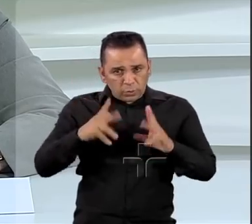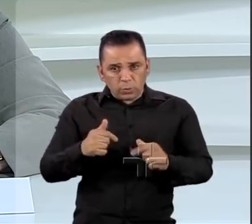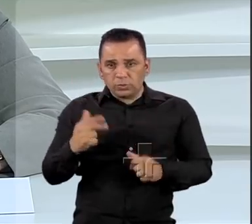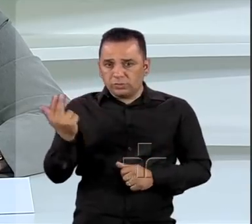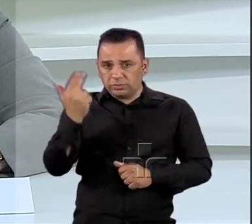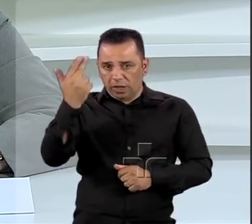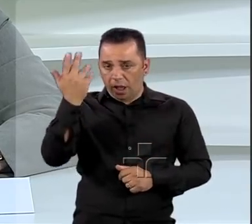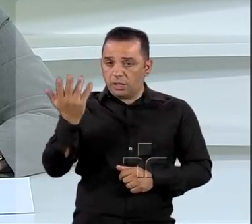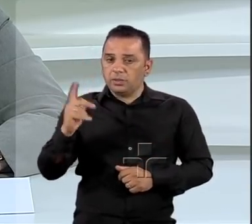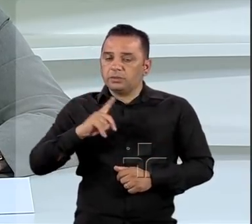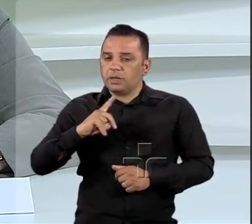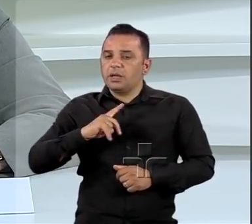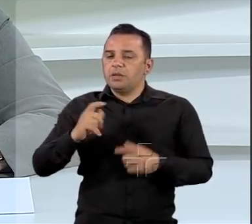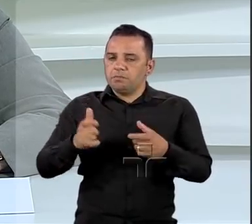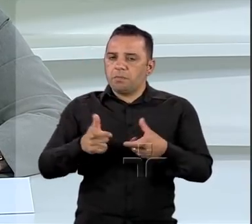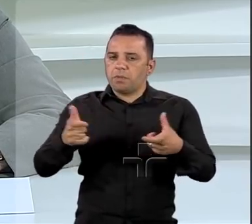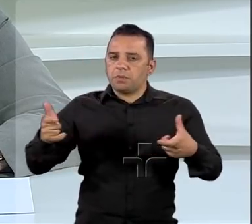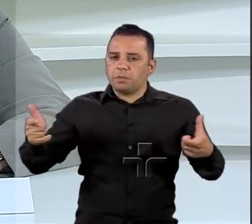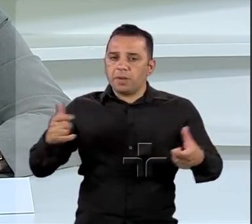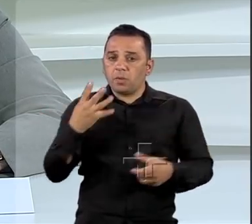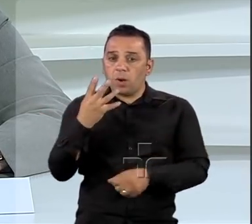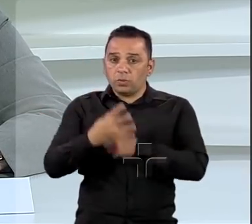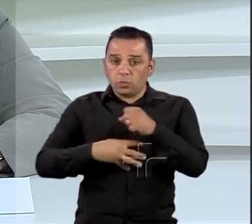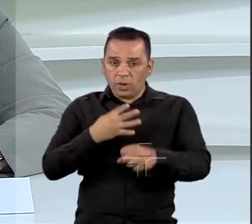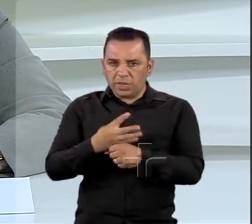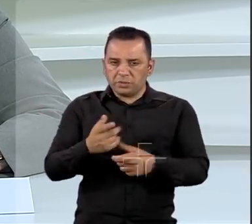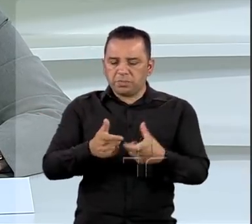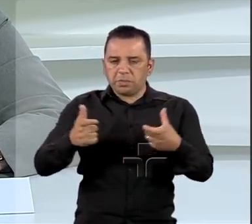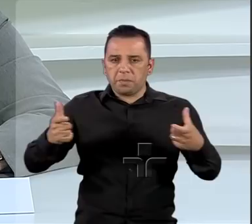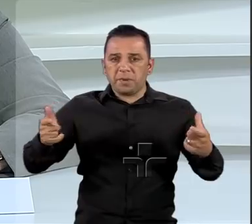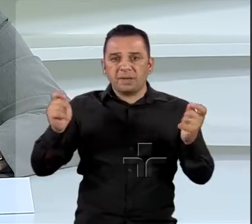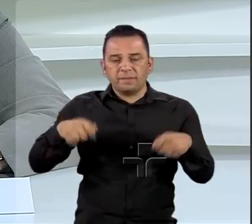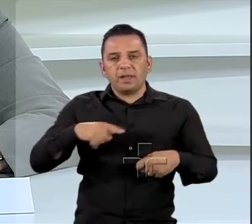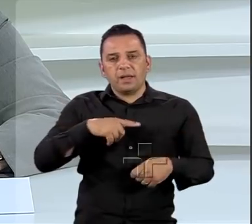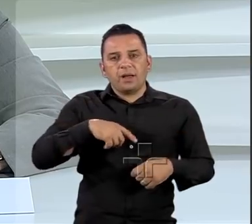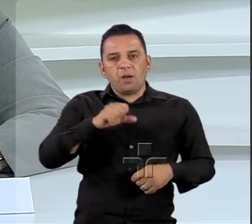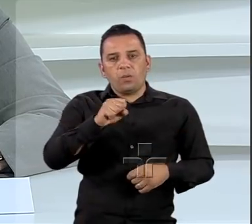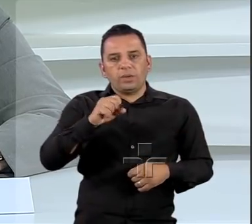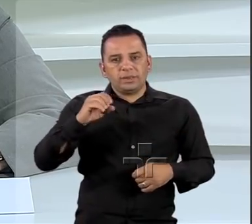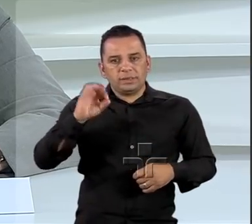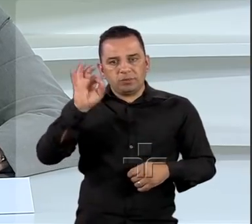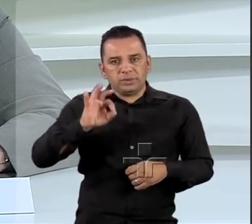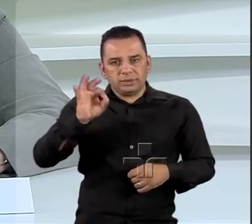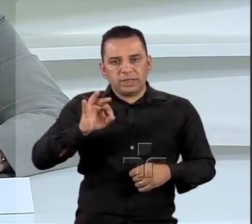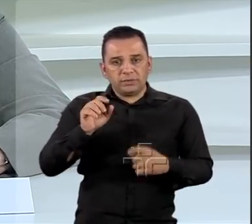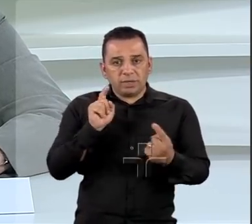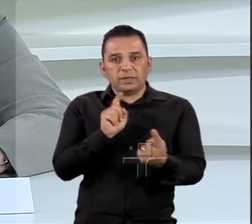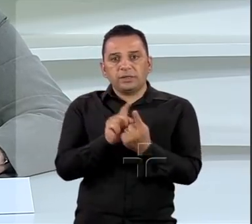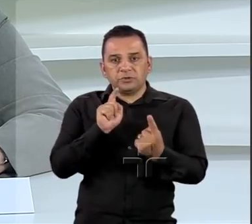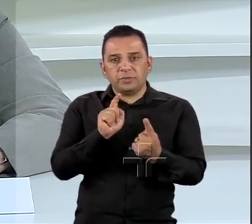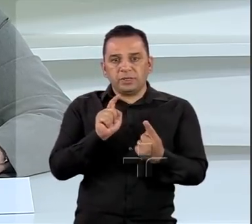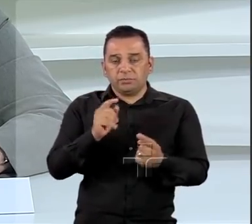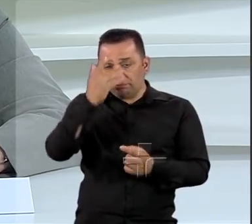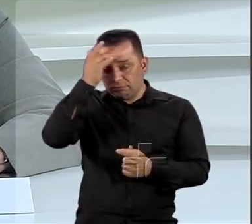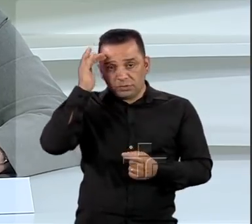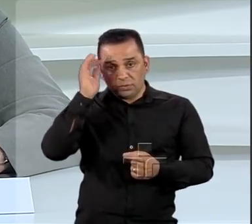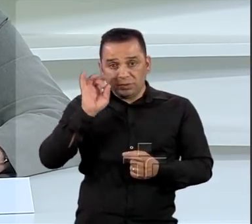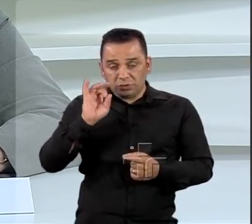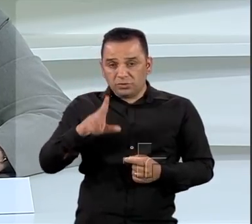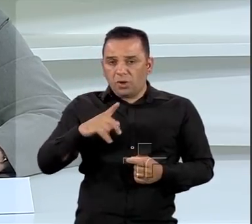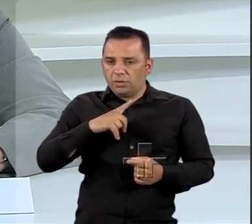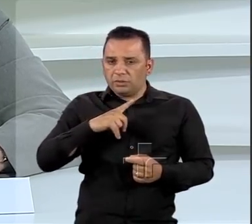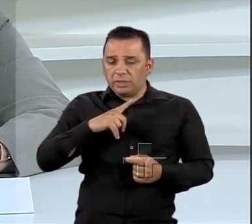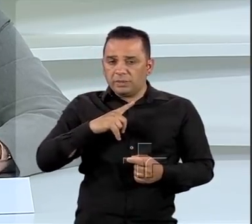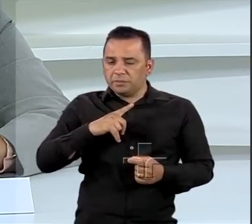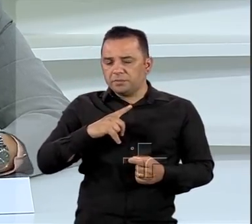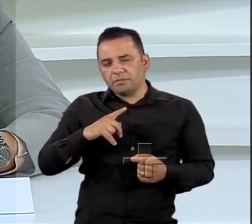em 4 anos para pelo menos 80% do alcance na população. Só que cobertura não é a única coisa, né?